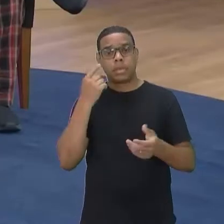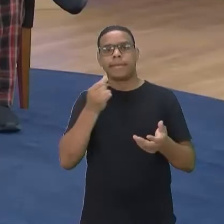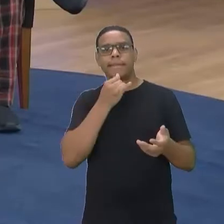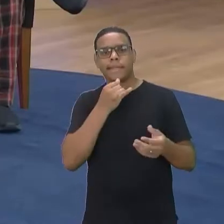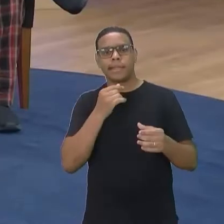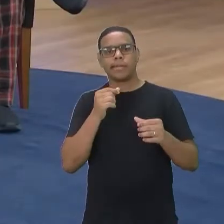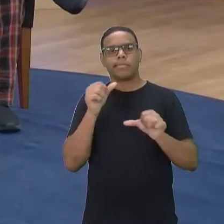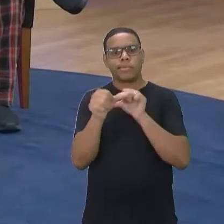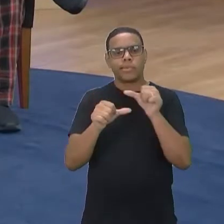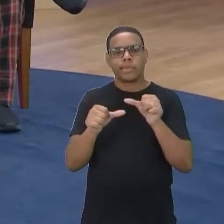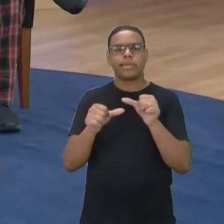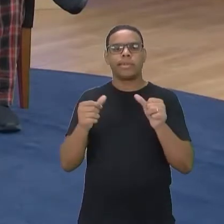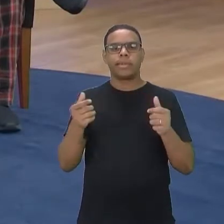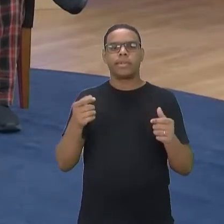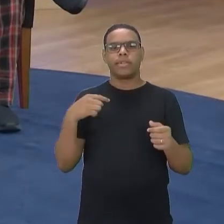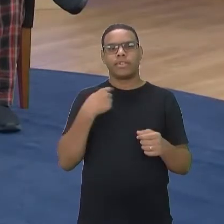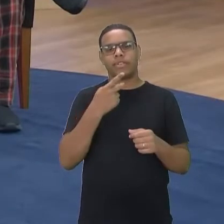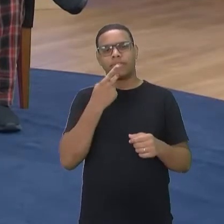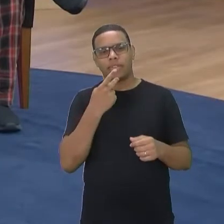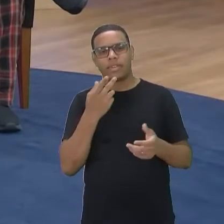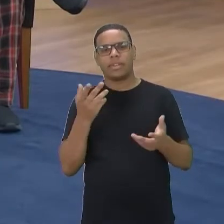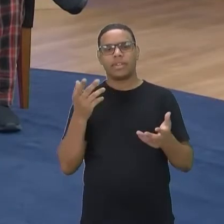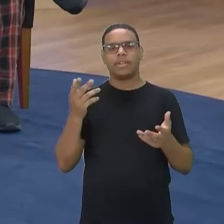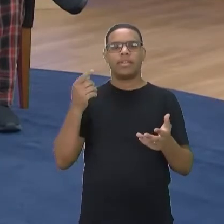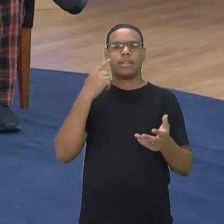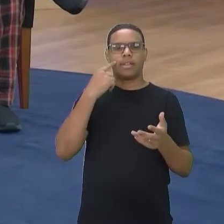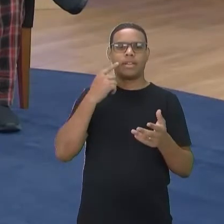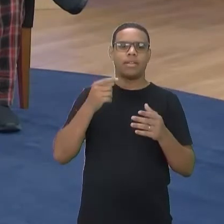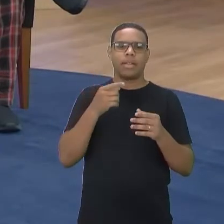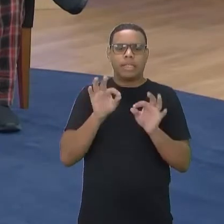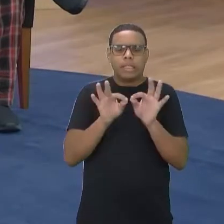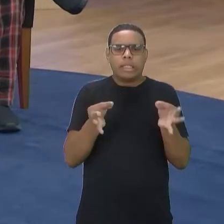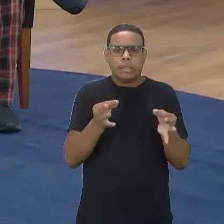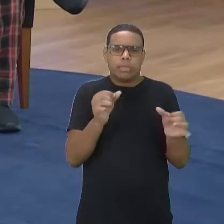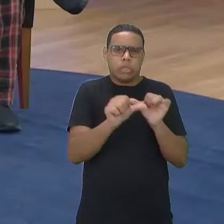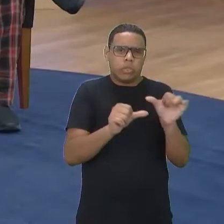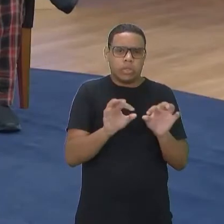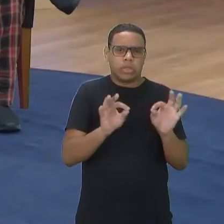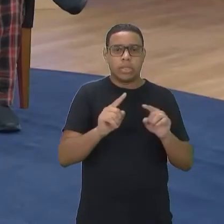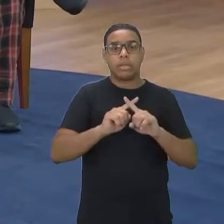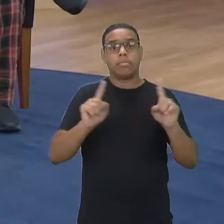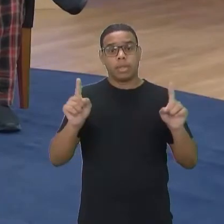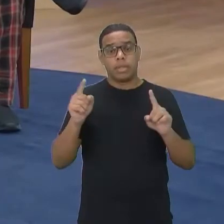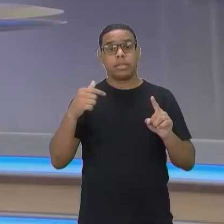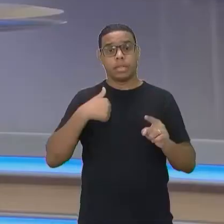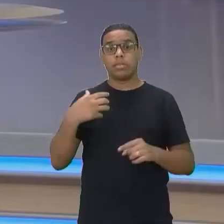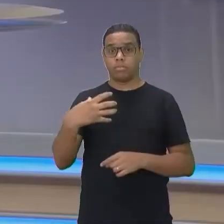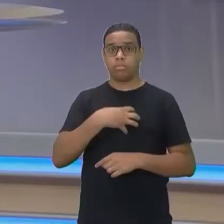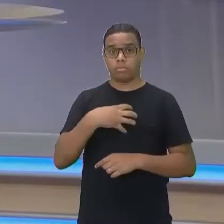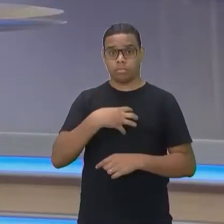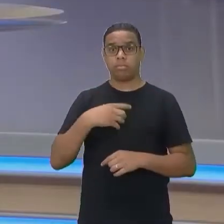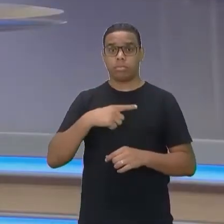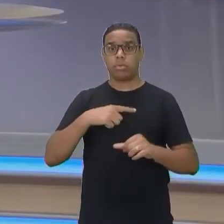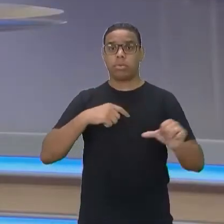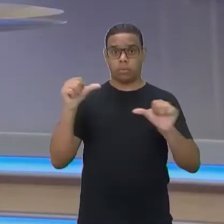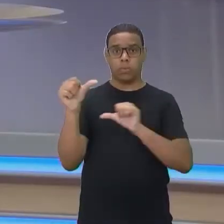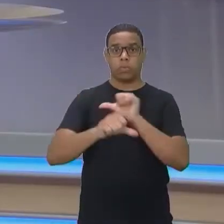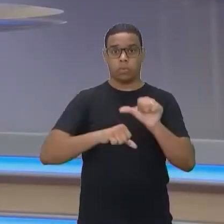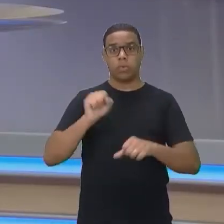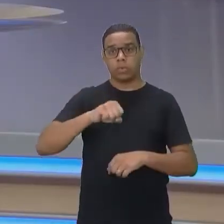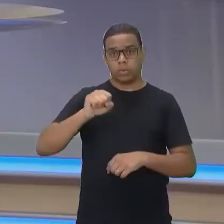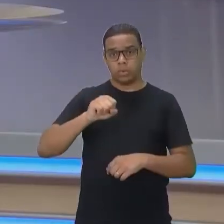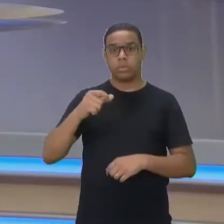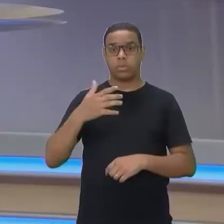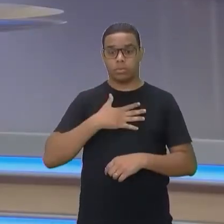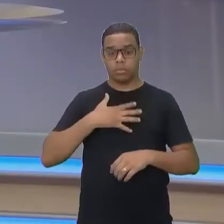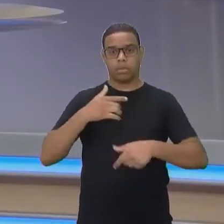mudanças que a gente talvez possa considerar pequenas, né? Mas são coisas que eu senti que mudaram não só o